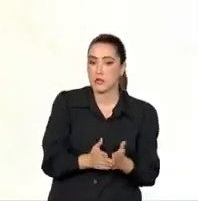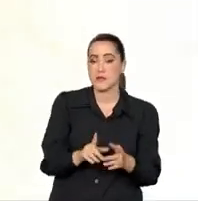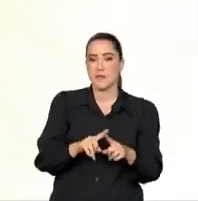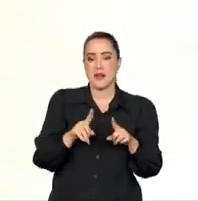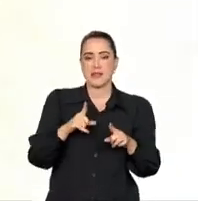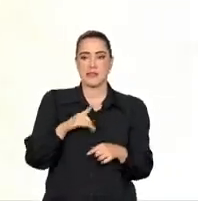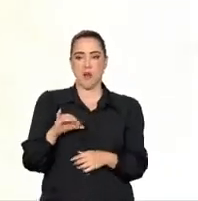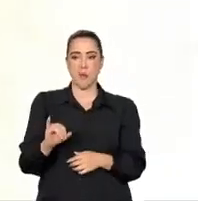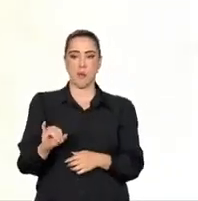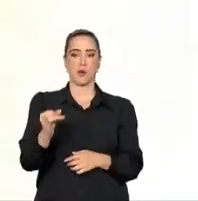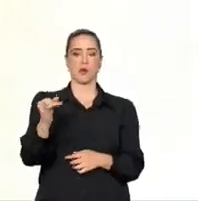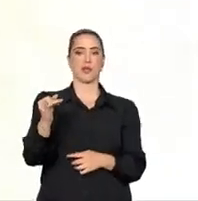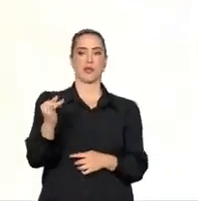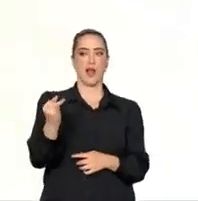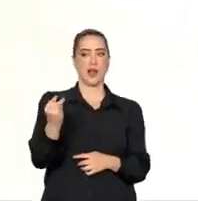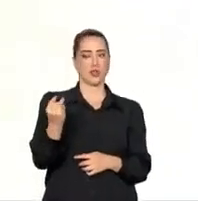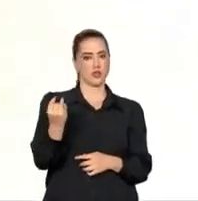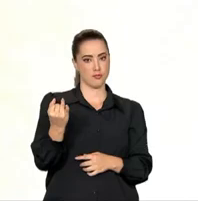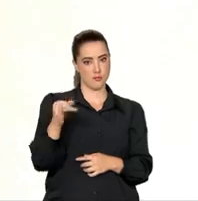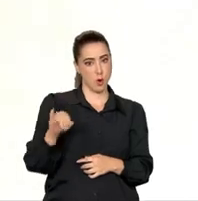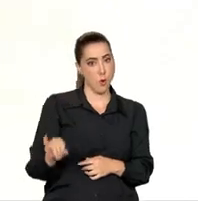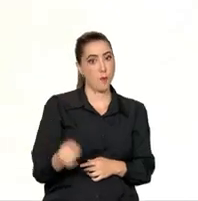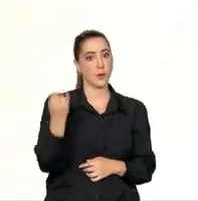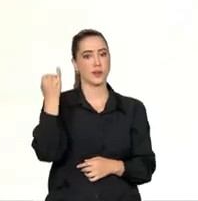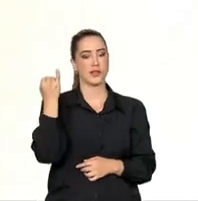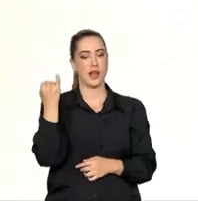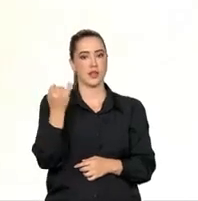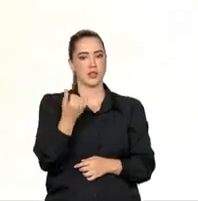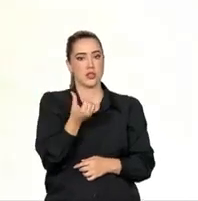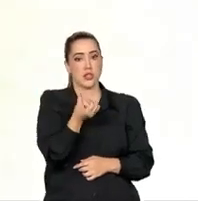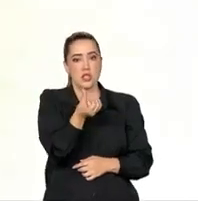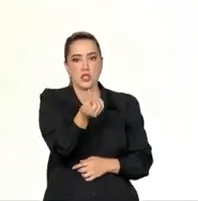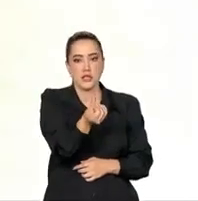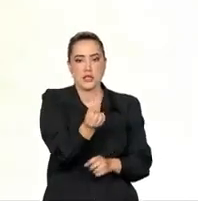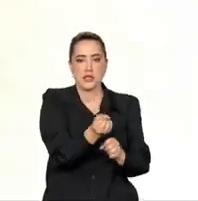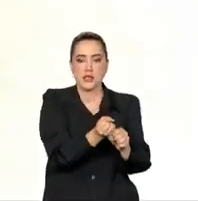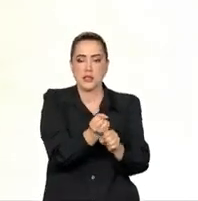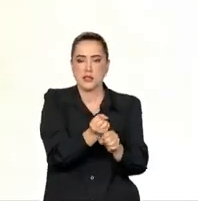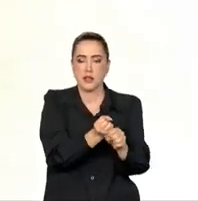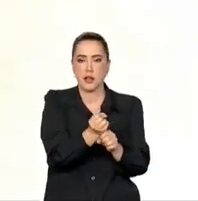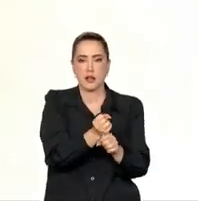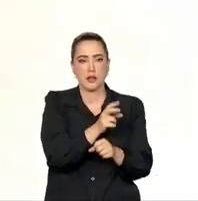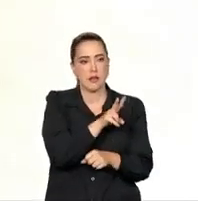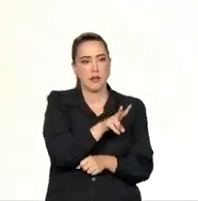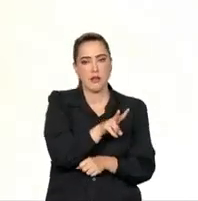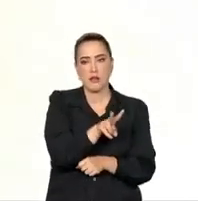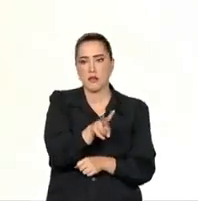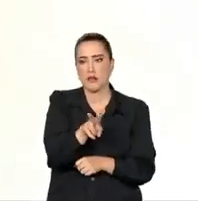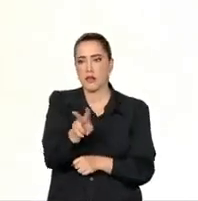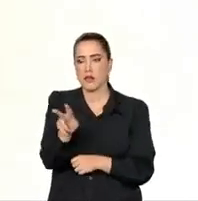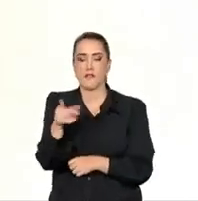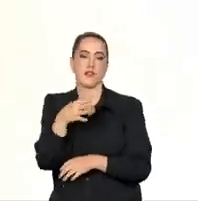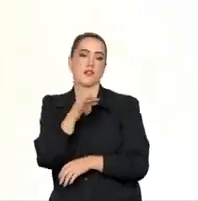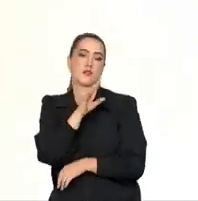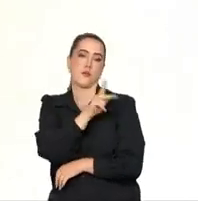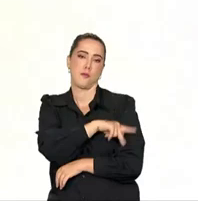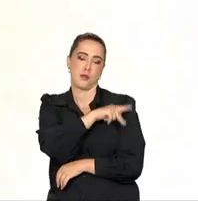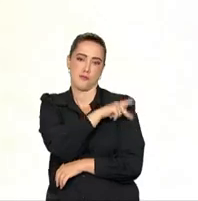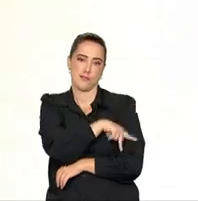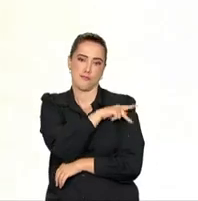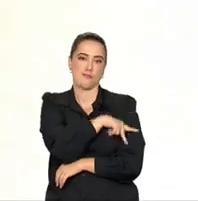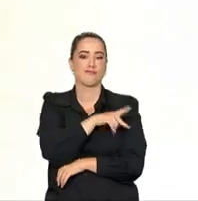de ser, por 16 anos, acompanhando mais de 20 anos, a experiência do Piauí, que